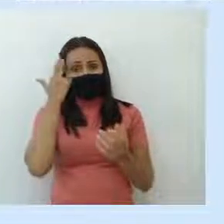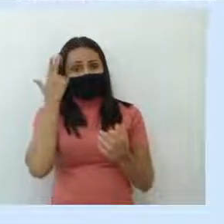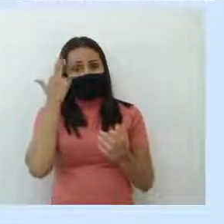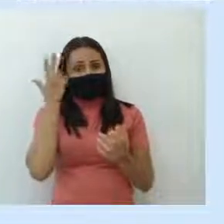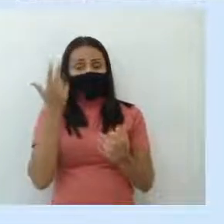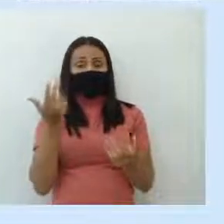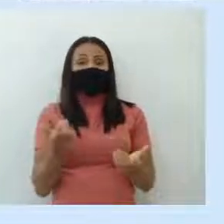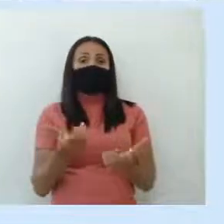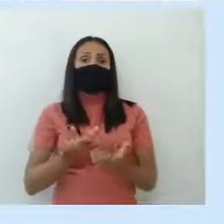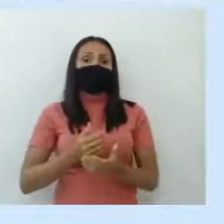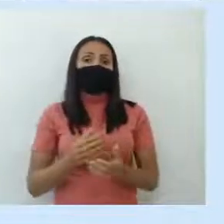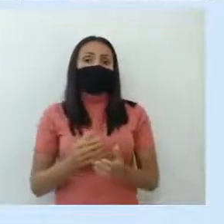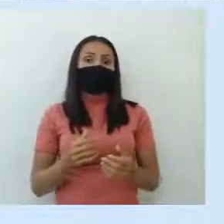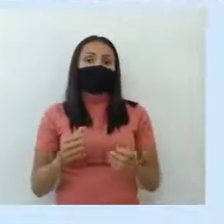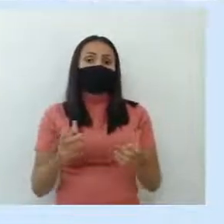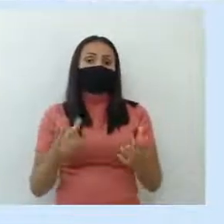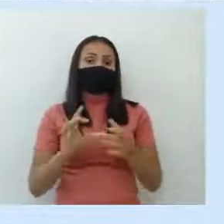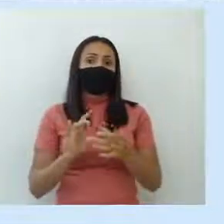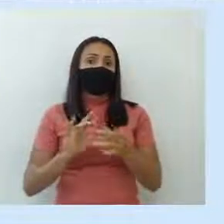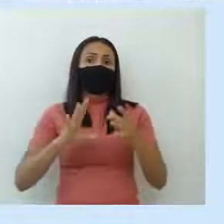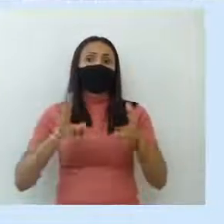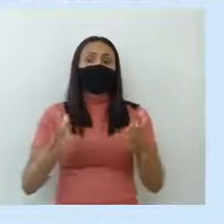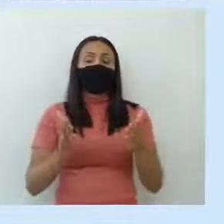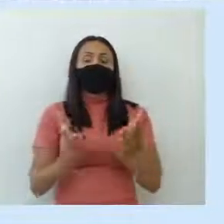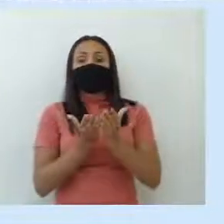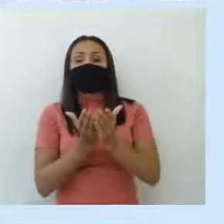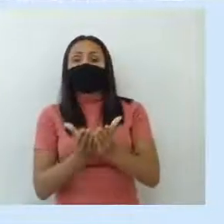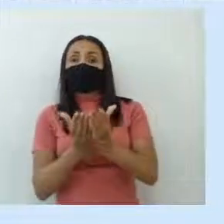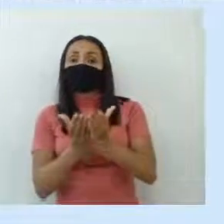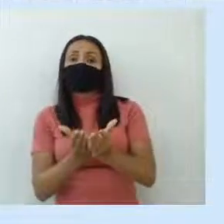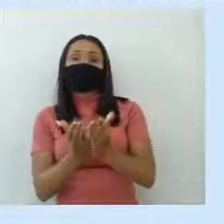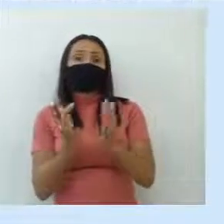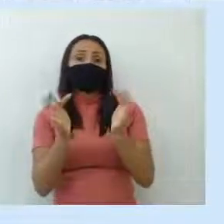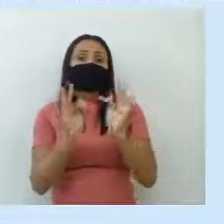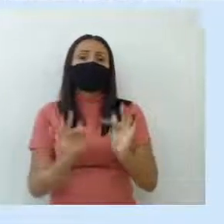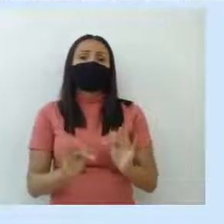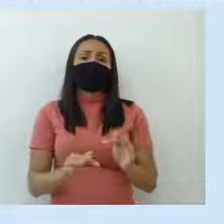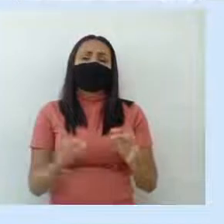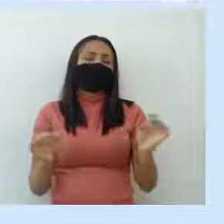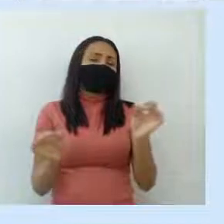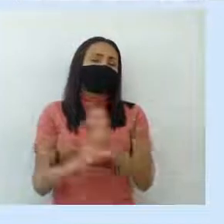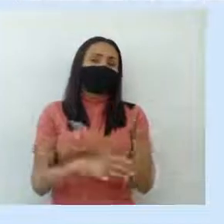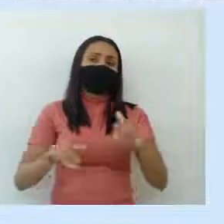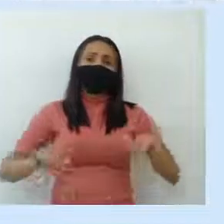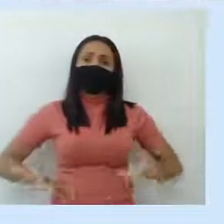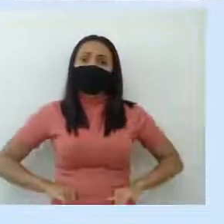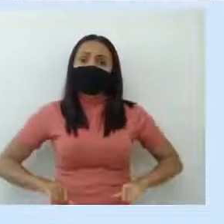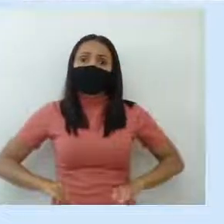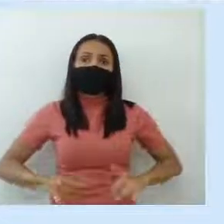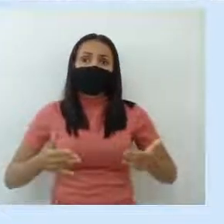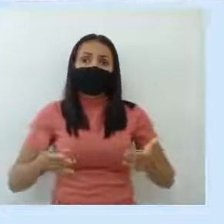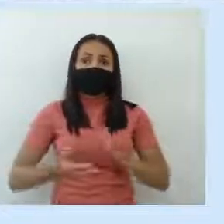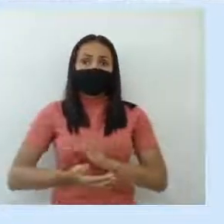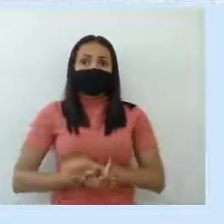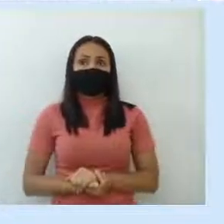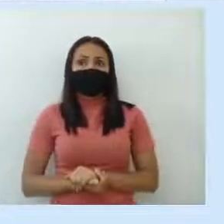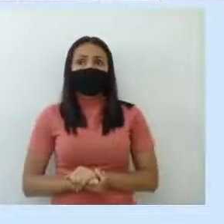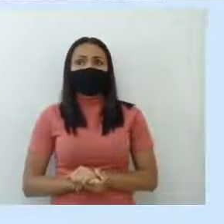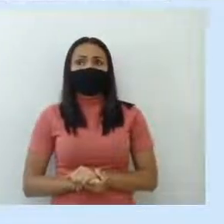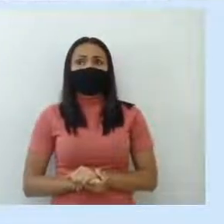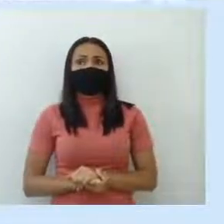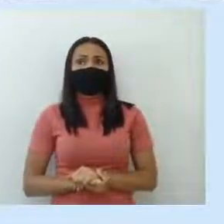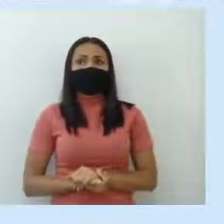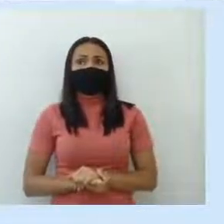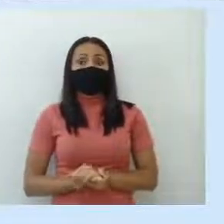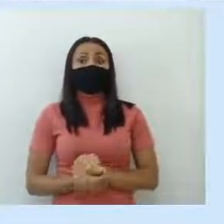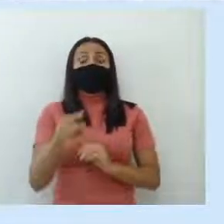enorme felicidade de se atracar em uma terra, né? Porque acabar o sofrimento dos tumbeiros. Então, para